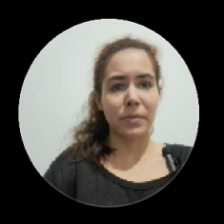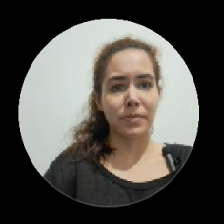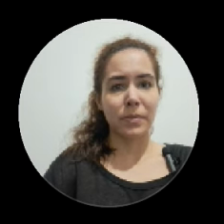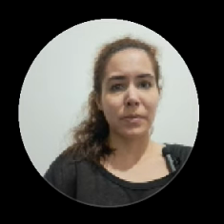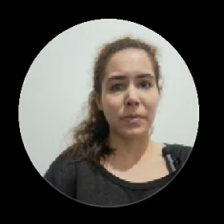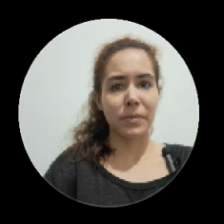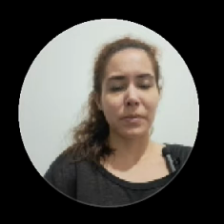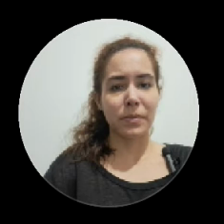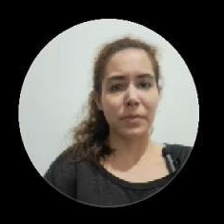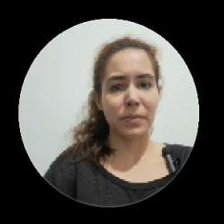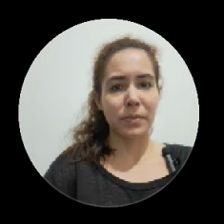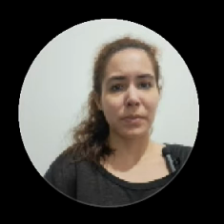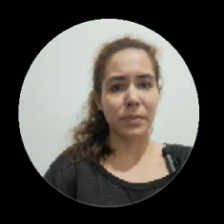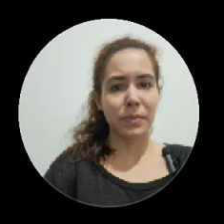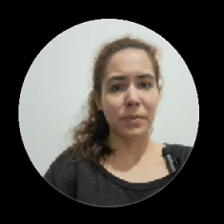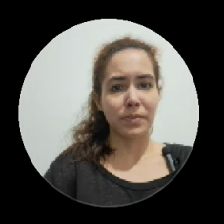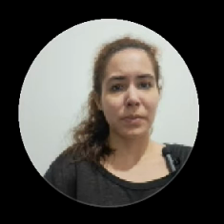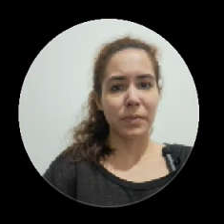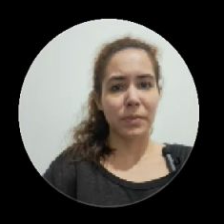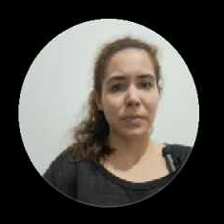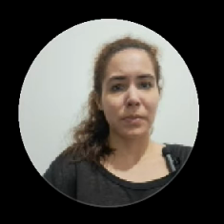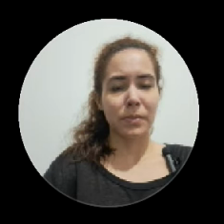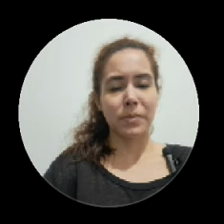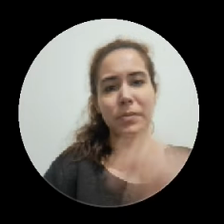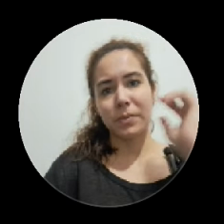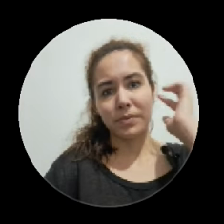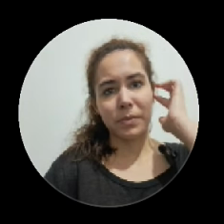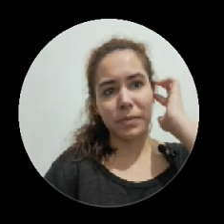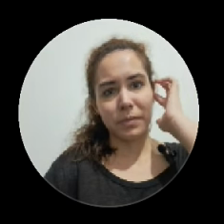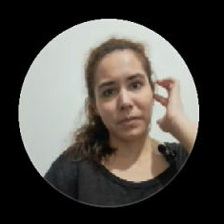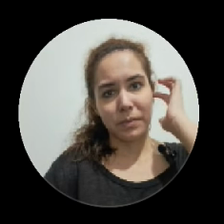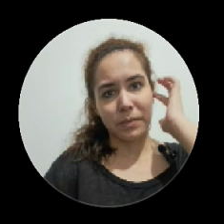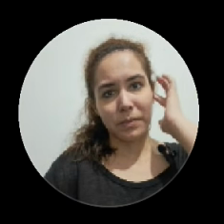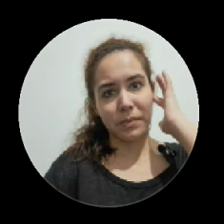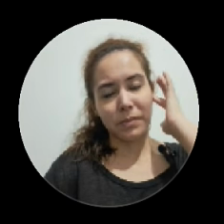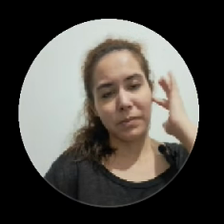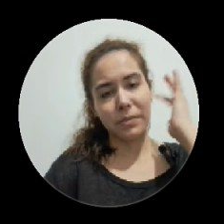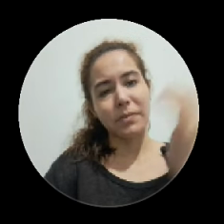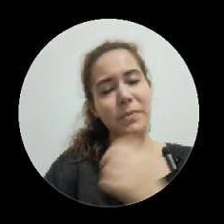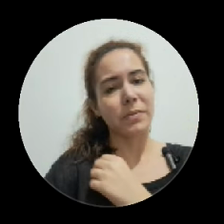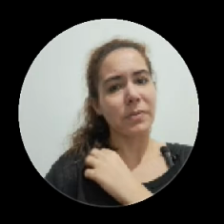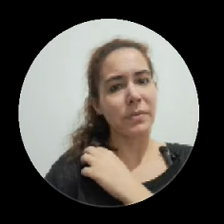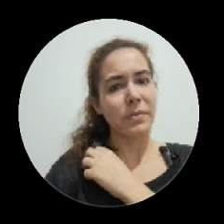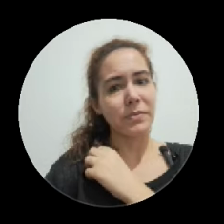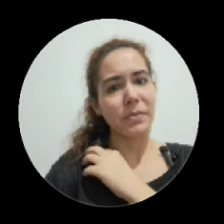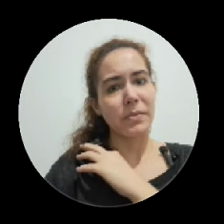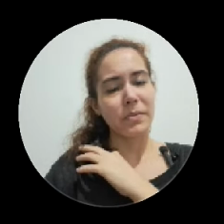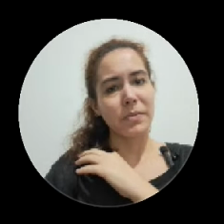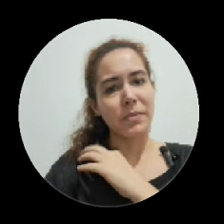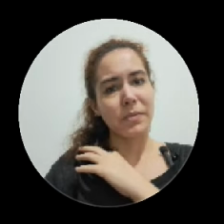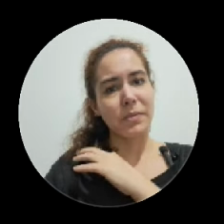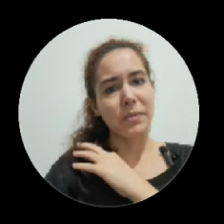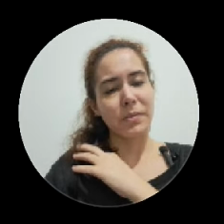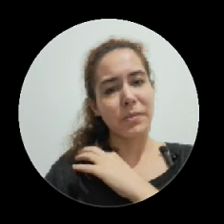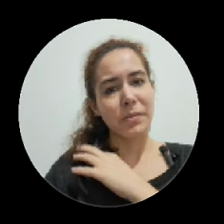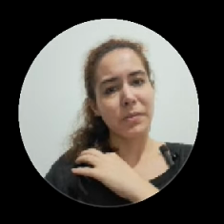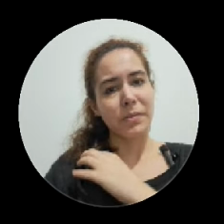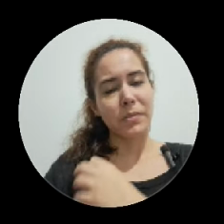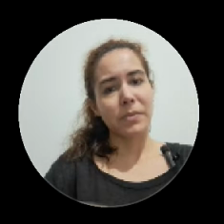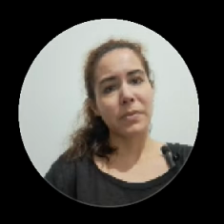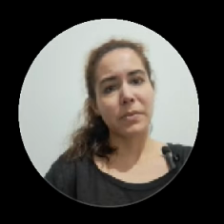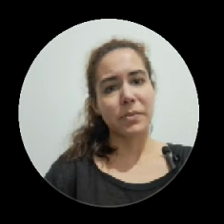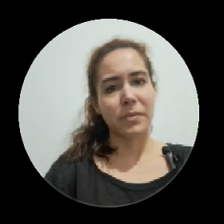esqueci o nome. Qual é o nome daquele cara? Você lembra daquele cara que eu fiz vídeo? Caraca, mano, não é possível. Comenta aí, gente, que eu esqueci o